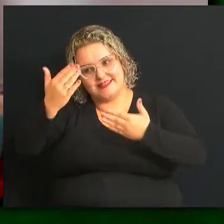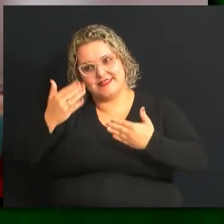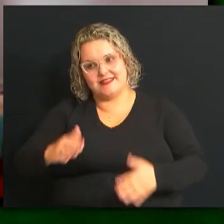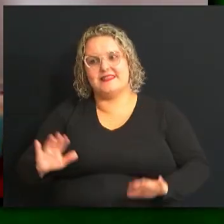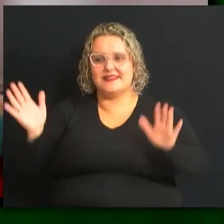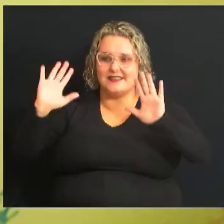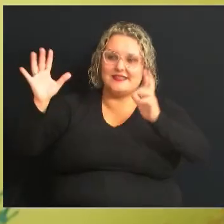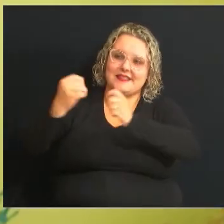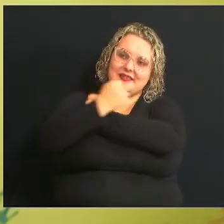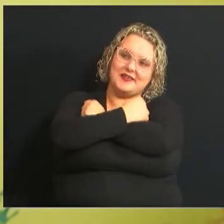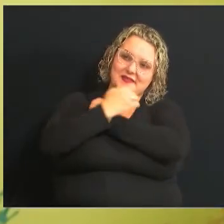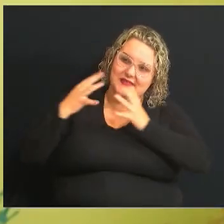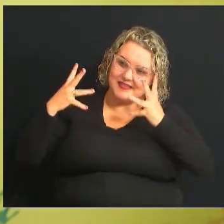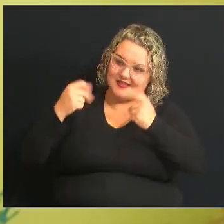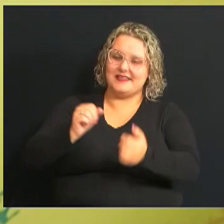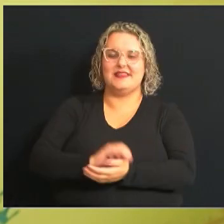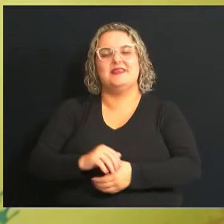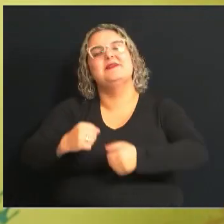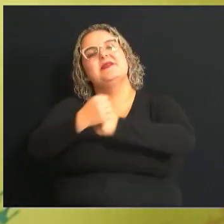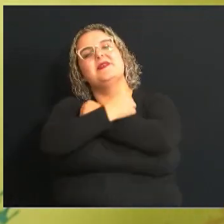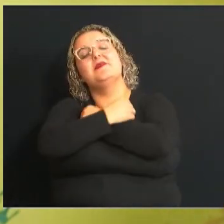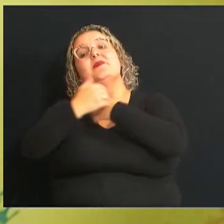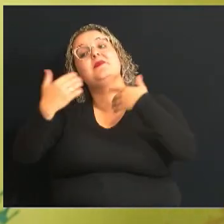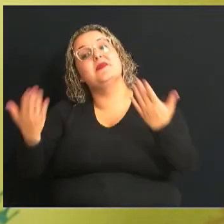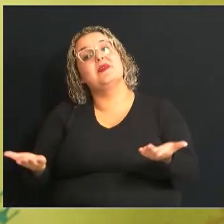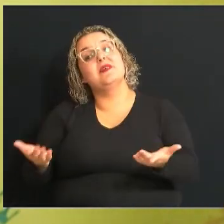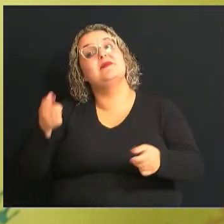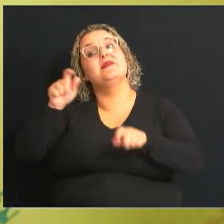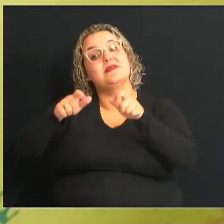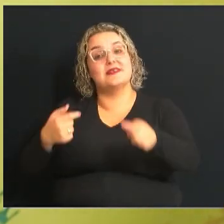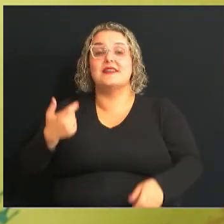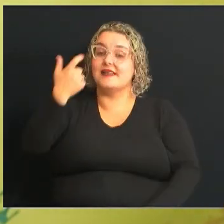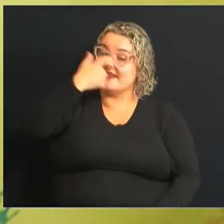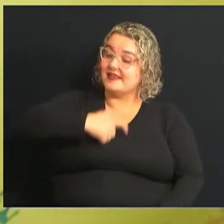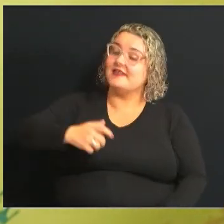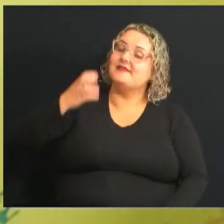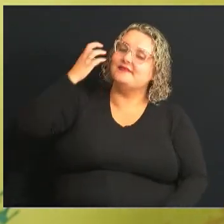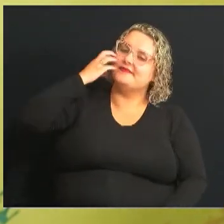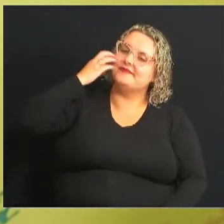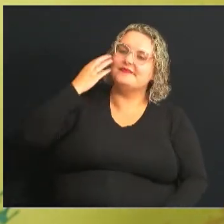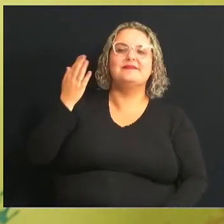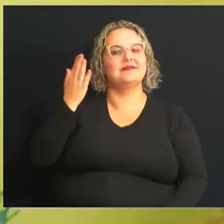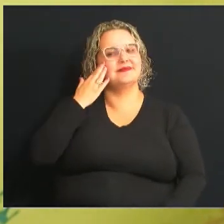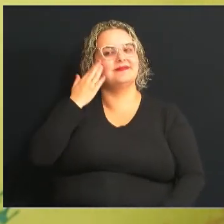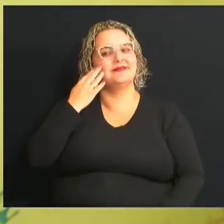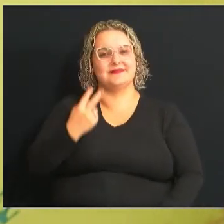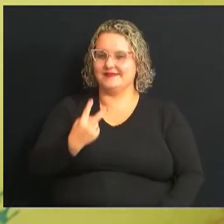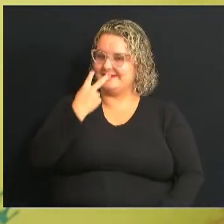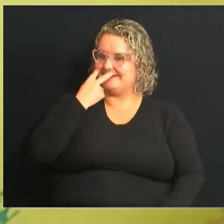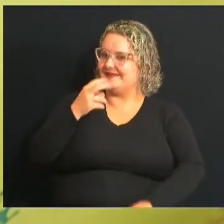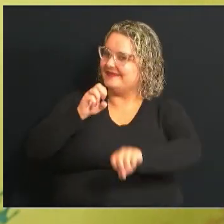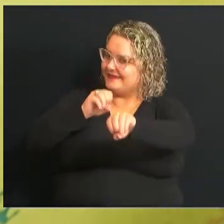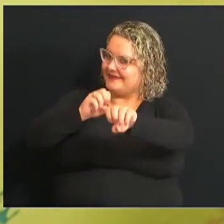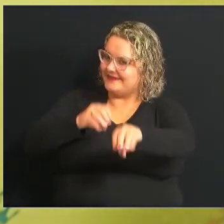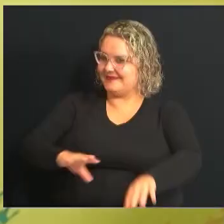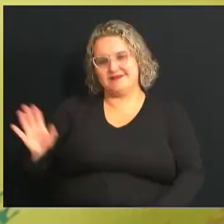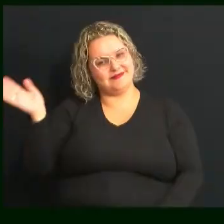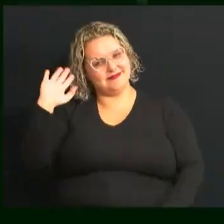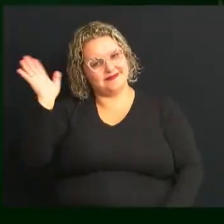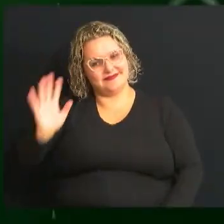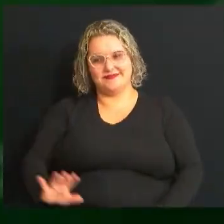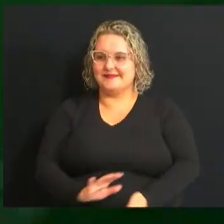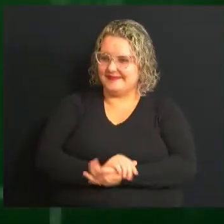abraço para todo mundo. Um abraço. Bom, pessoal, eu sou André Aranha e já sabe, né? Tô sempre, de olho na educação.